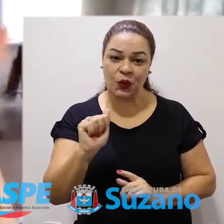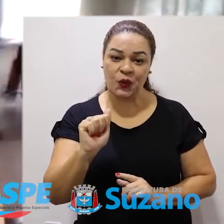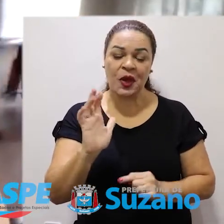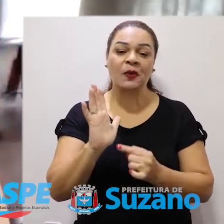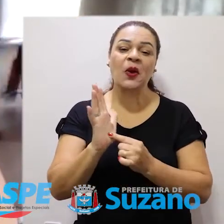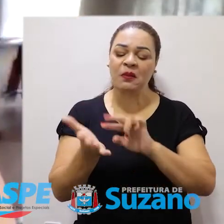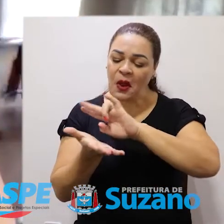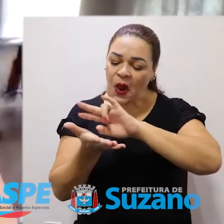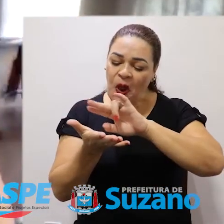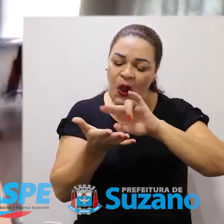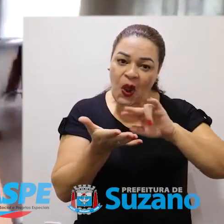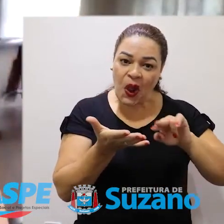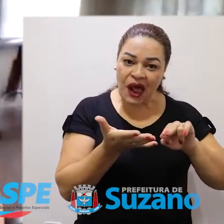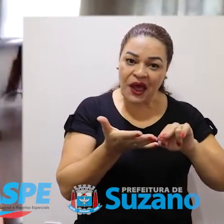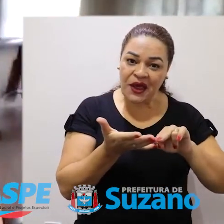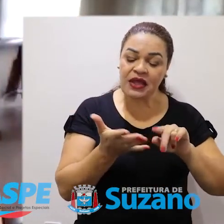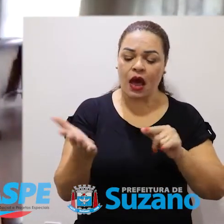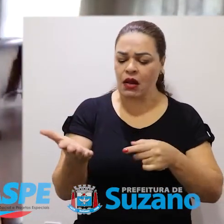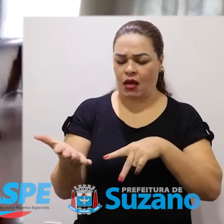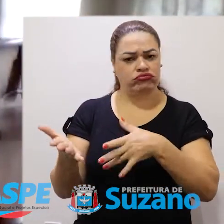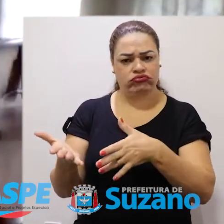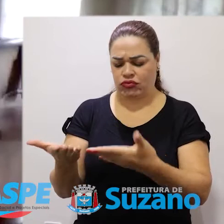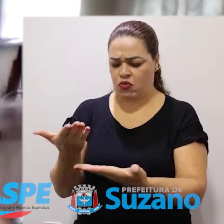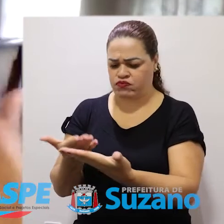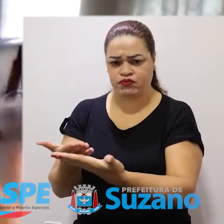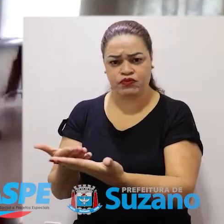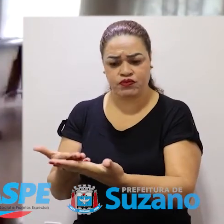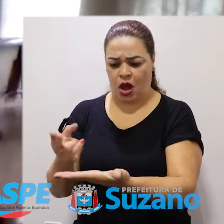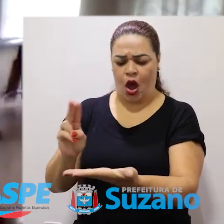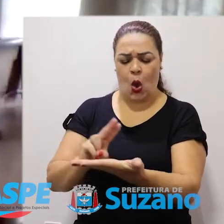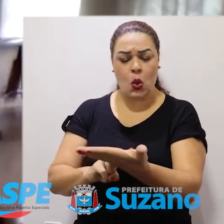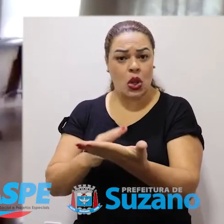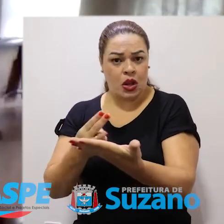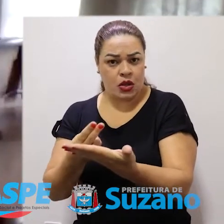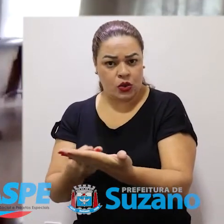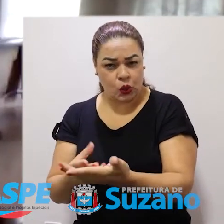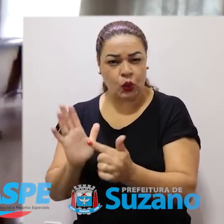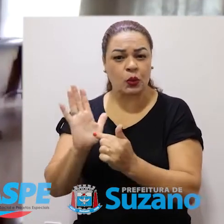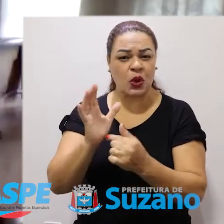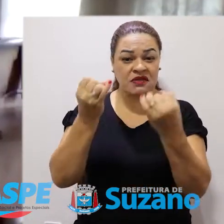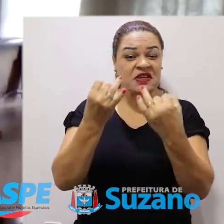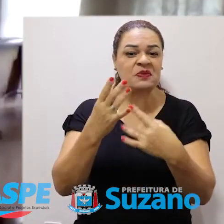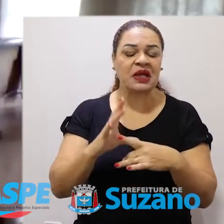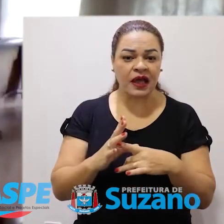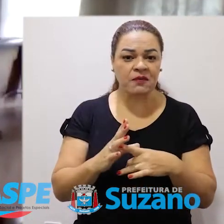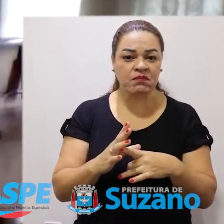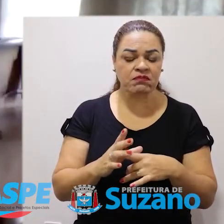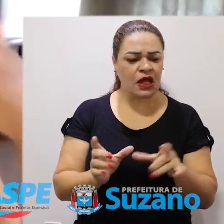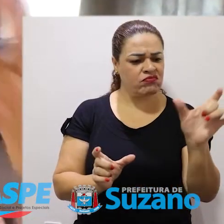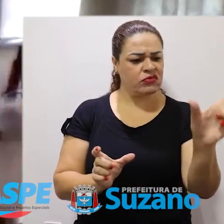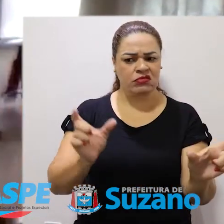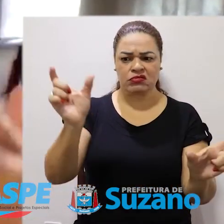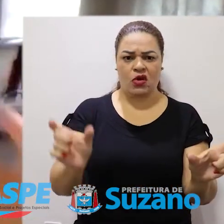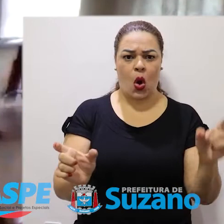coisas. Então, lá na nota do tradutor, o tradutor vai explicar isso, né? Então, qual é o lugar das línguas quando a gente está falando de surdo e